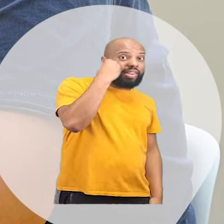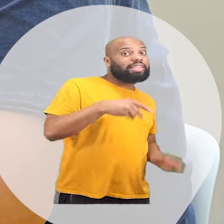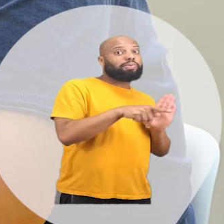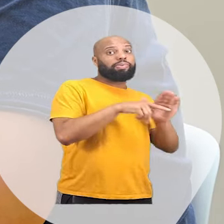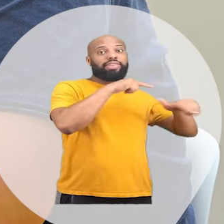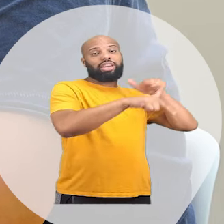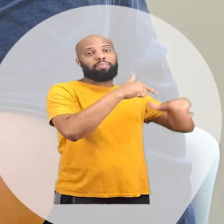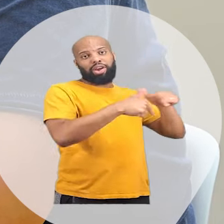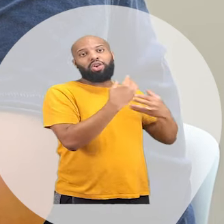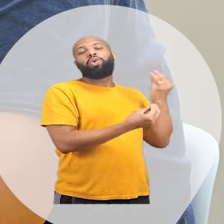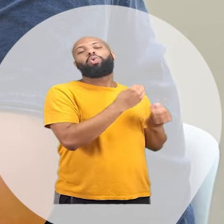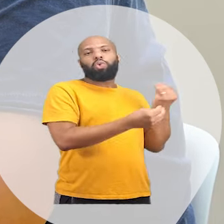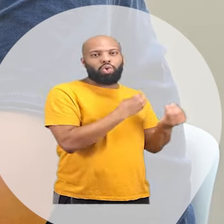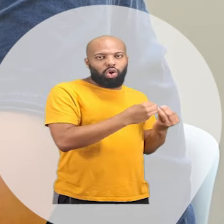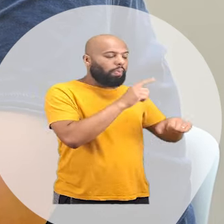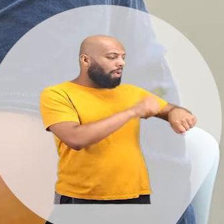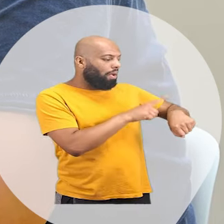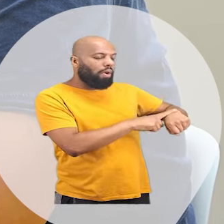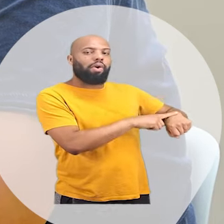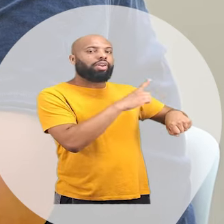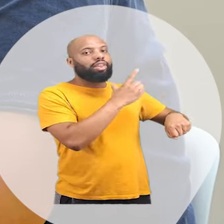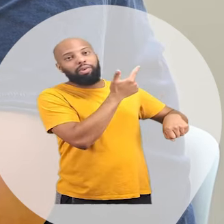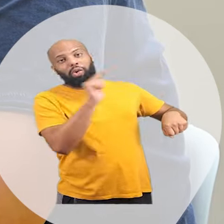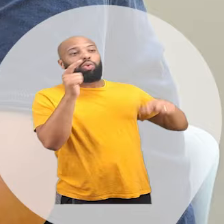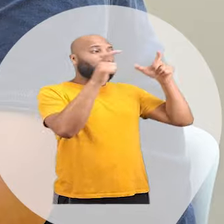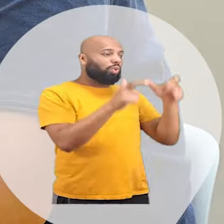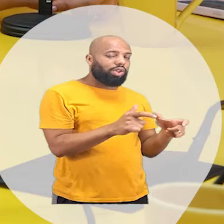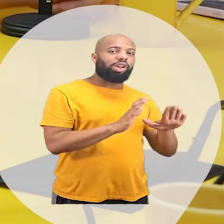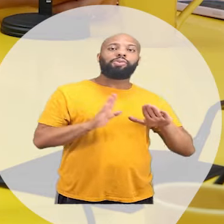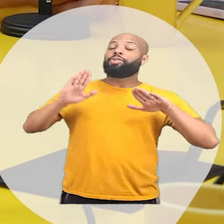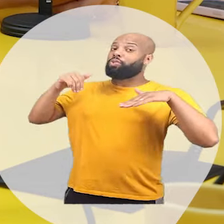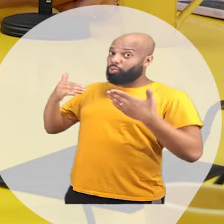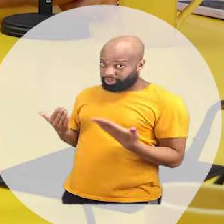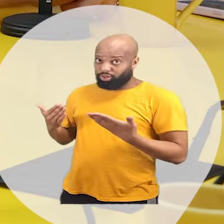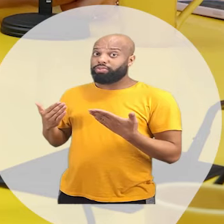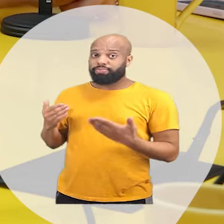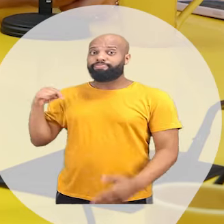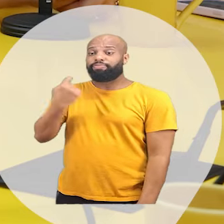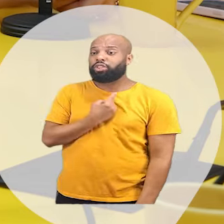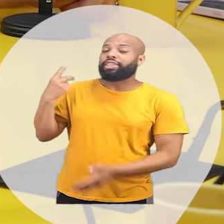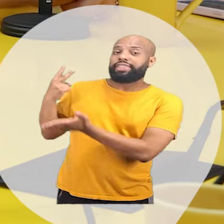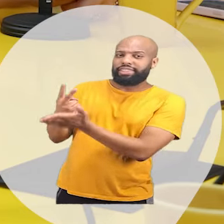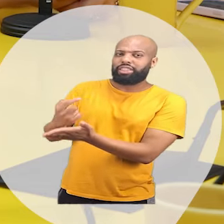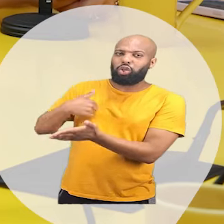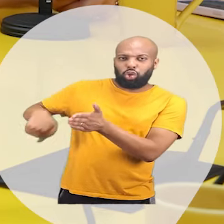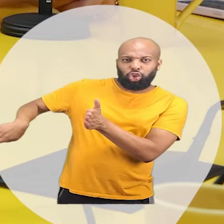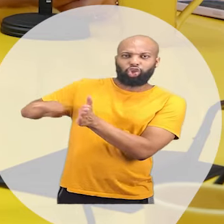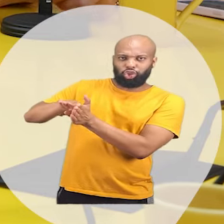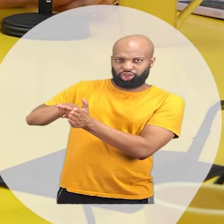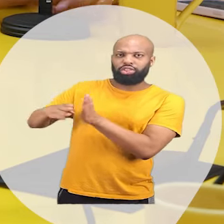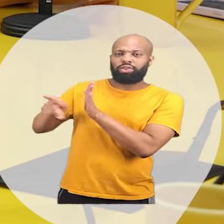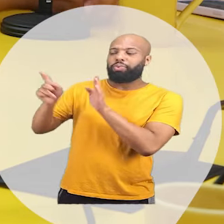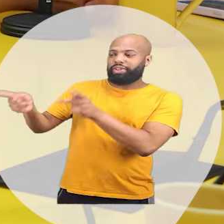experiência de trabalho assim nesse sentido aqui no horário tem que ir para outro a gente toda vez que eu